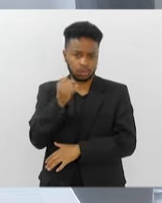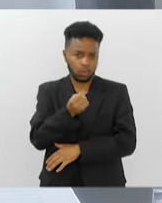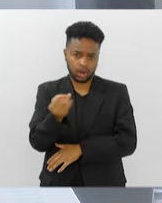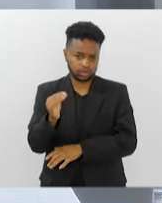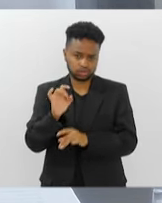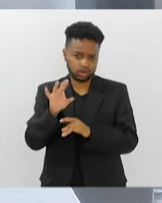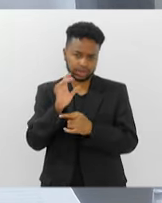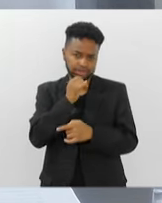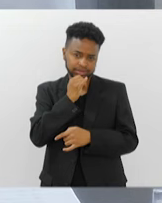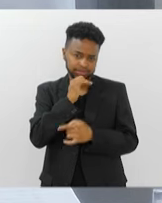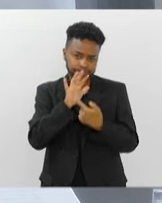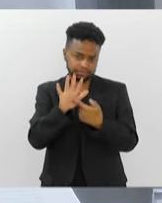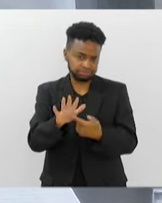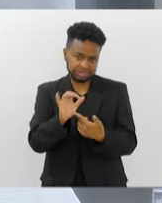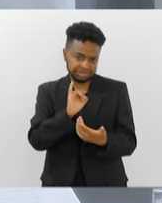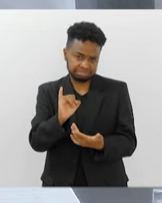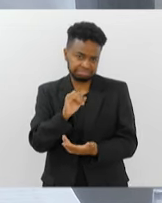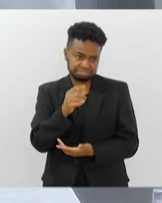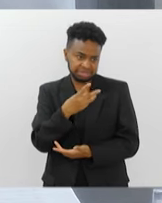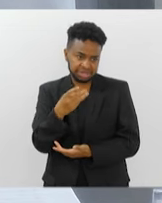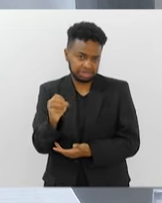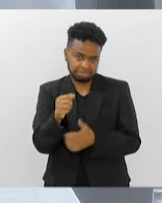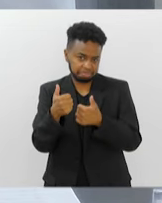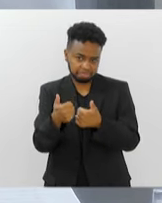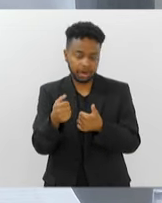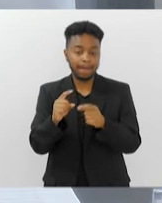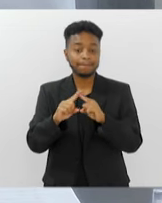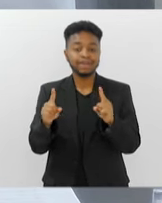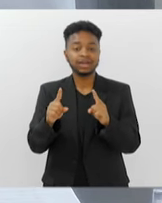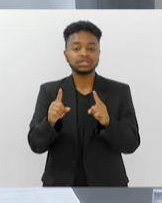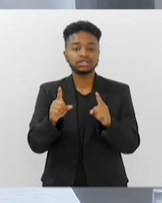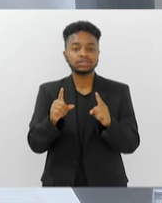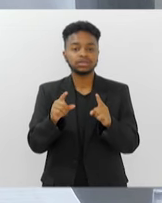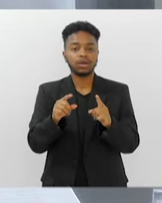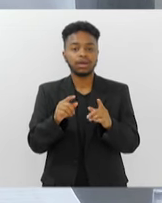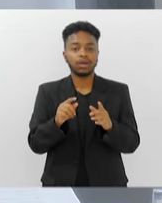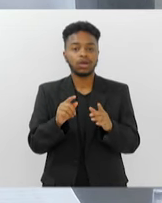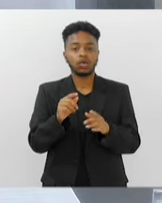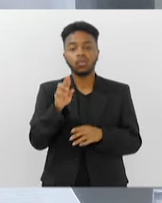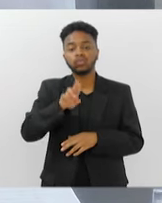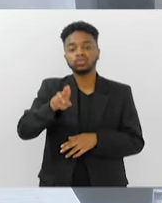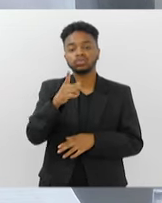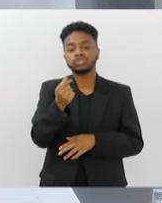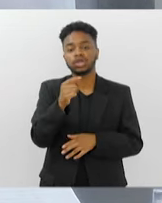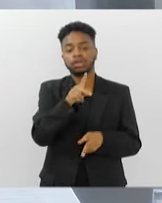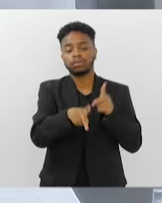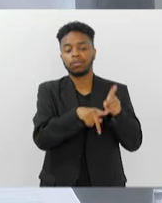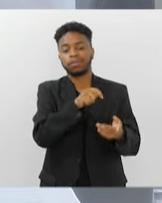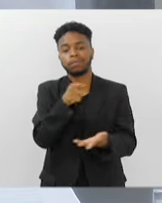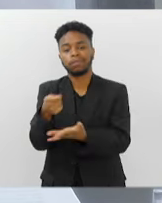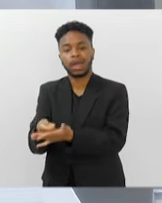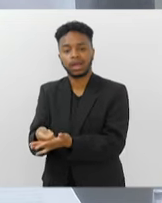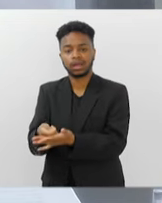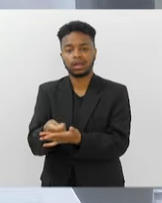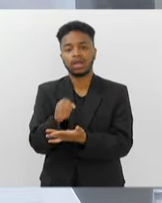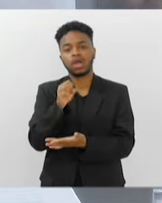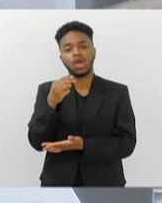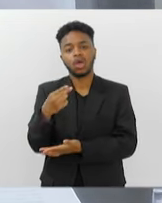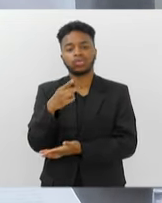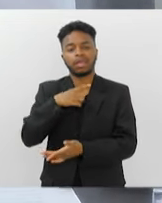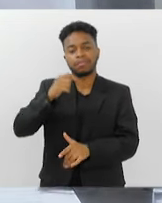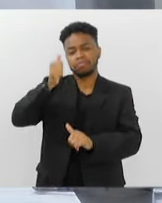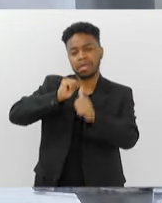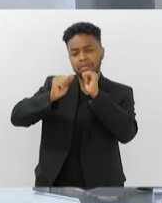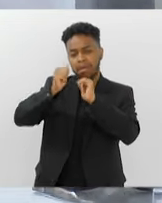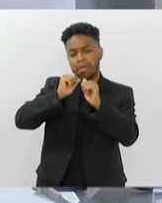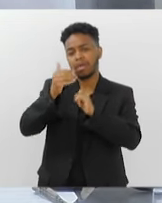mas que seja 300 né E que isso seja pago com dinheiro do contribuinte que tenha seja regado a bebida